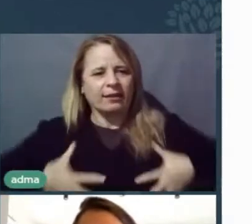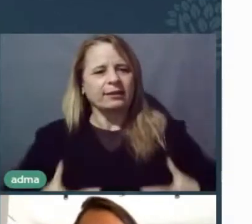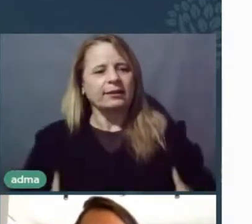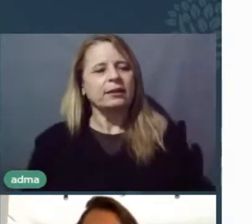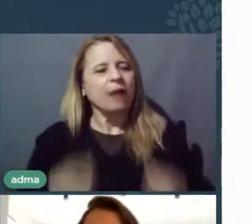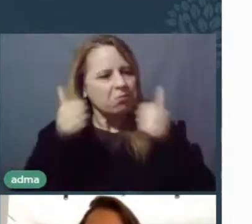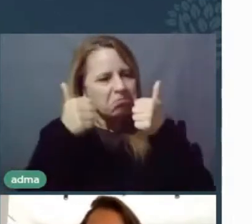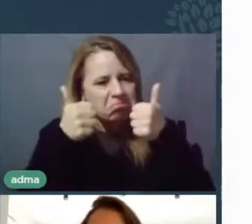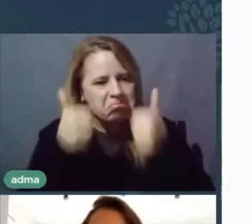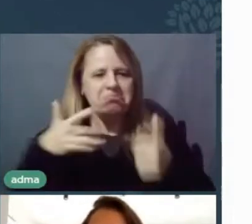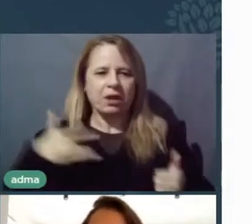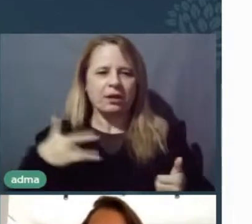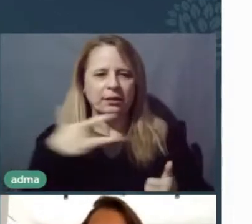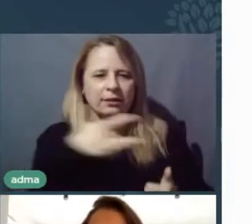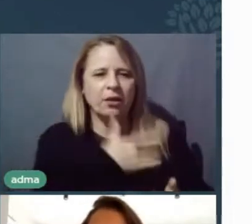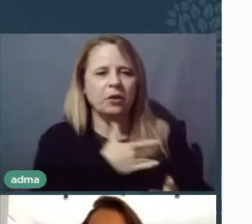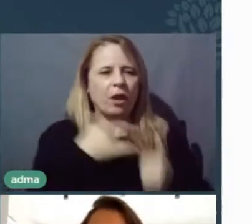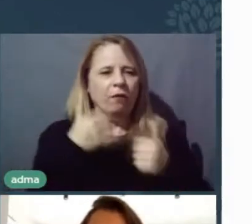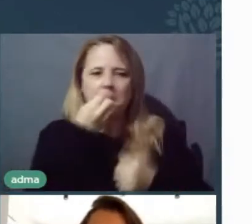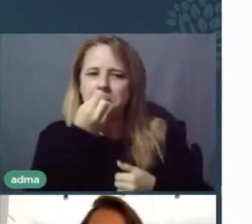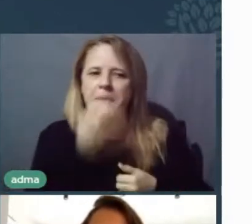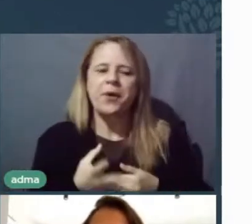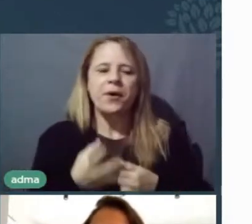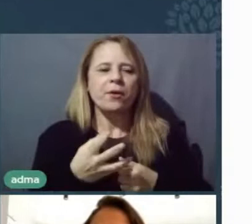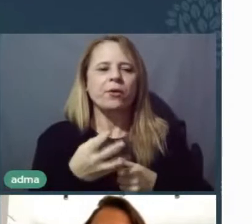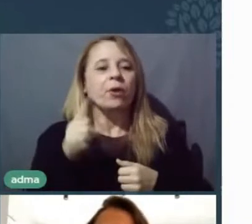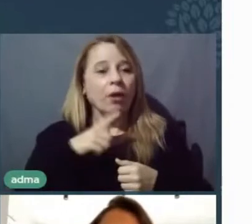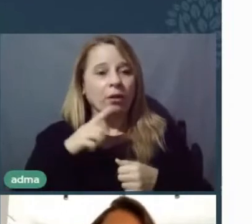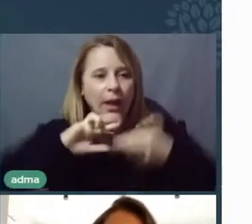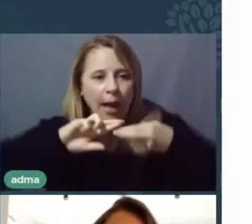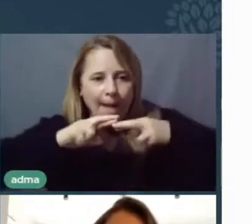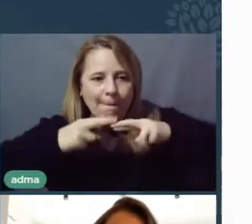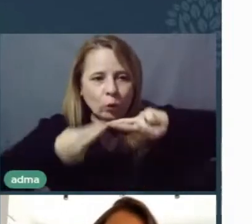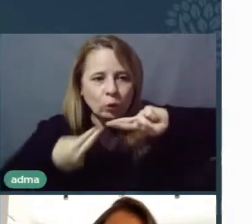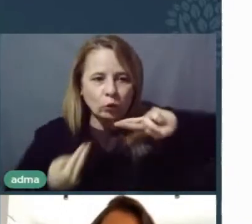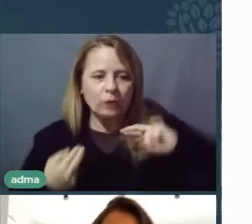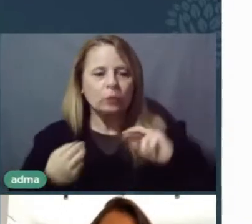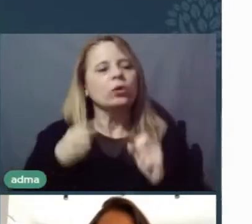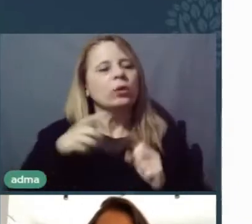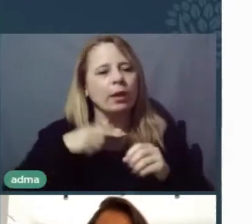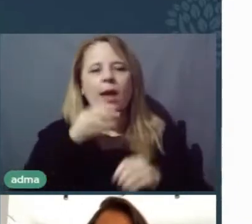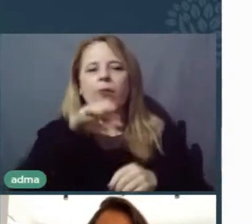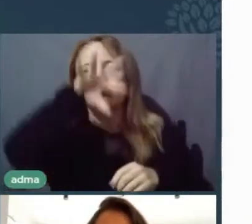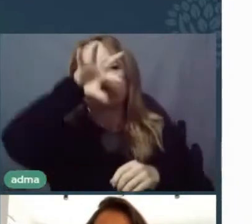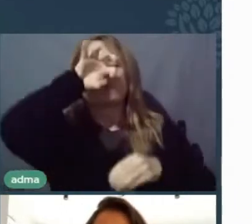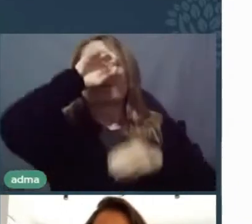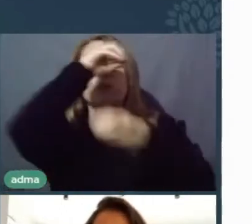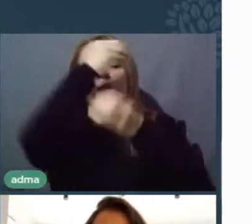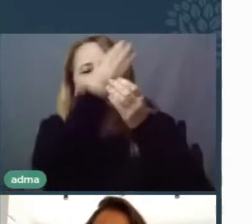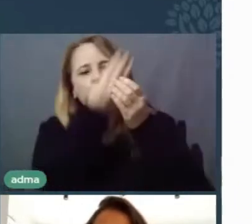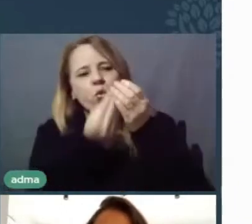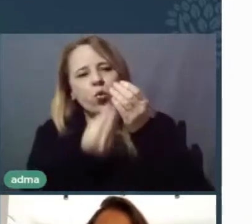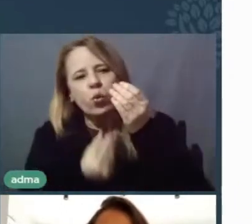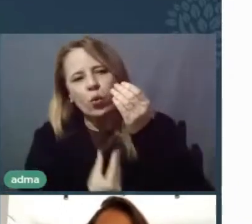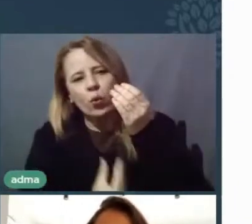bronquíolo saudável, que tem seu tecido muscular, com uma área de passagem de ar bastante